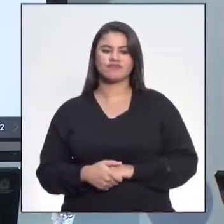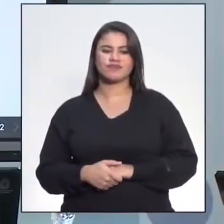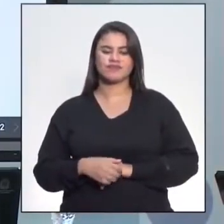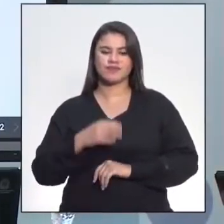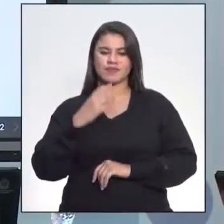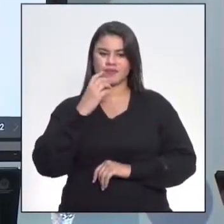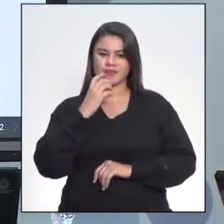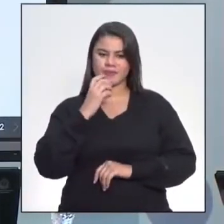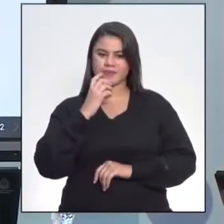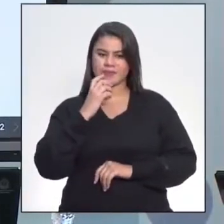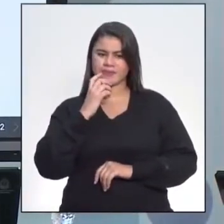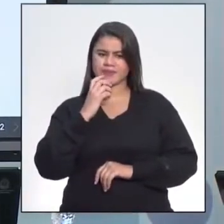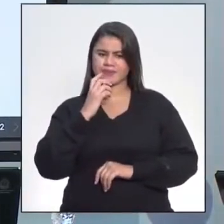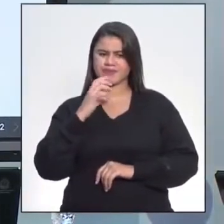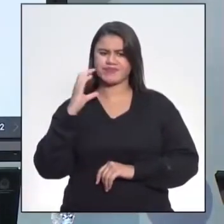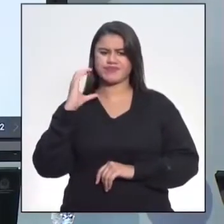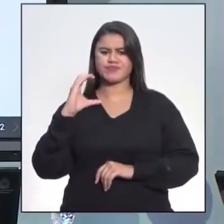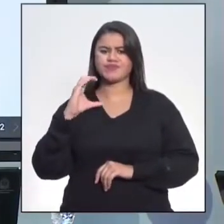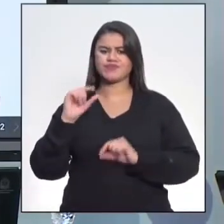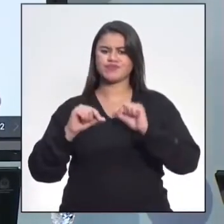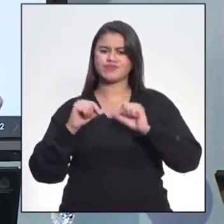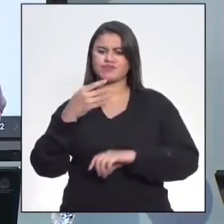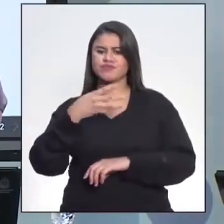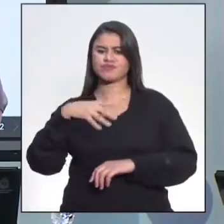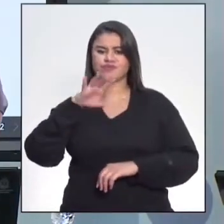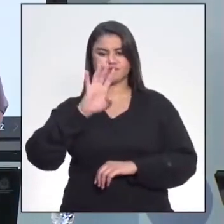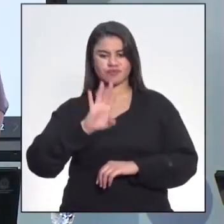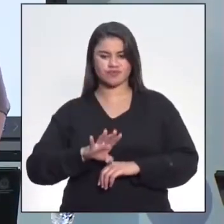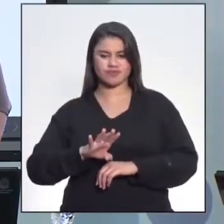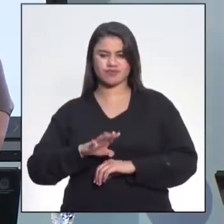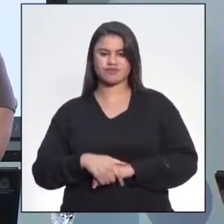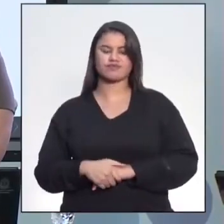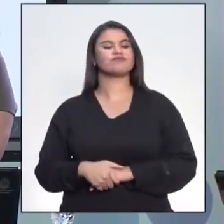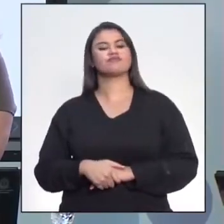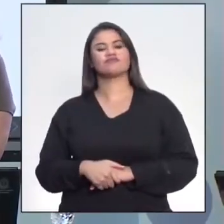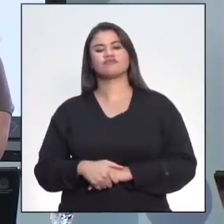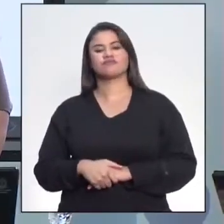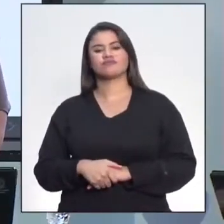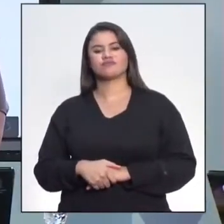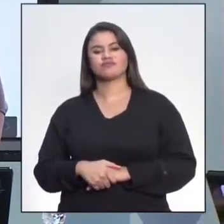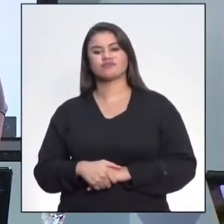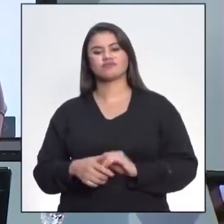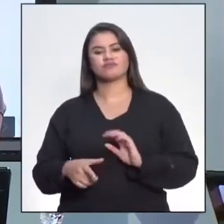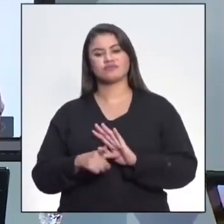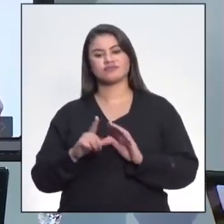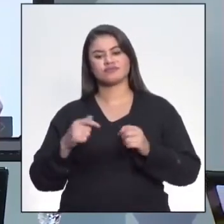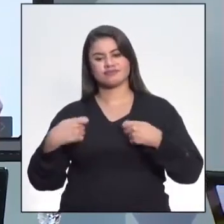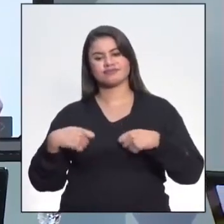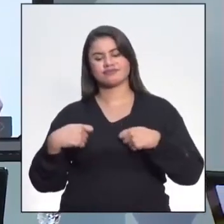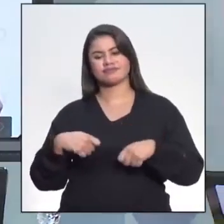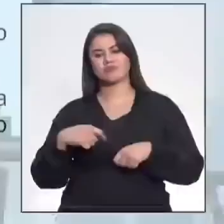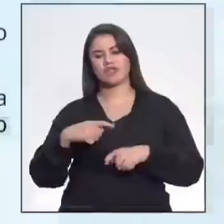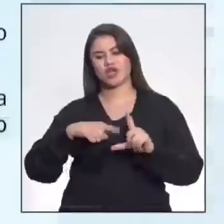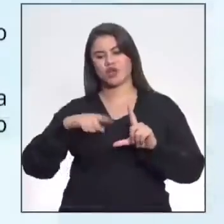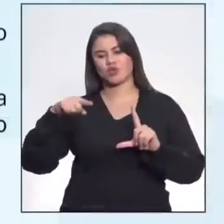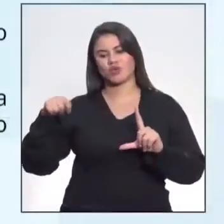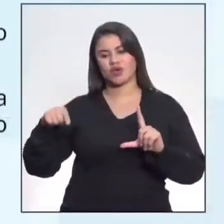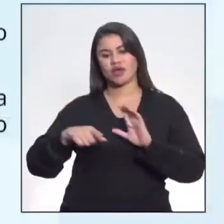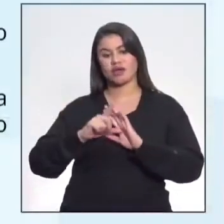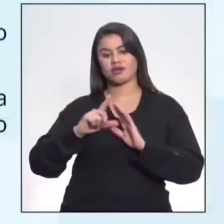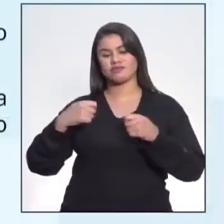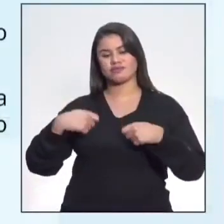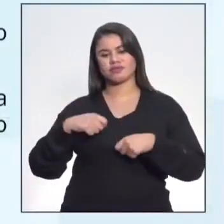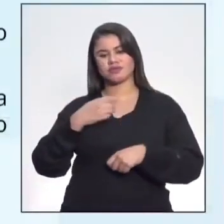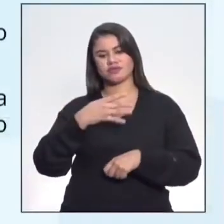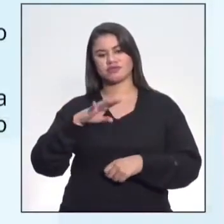1. E no item C, o que eu queria no item C? A construção do gráfico. Para construir o gráfico, eu fiz uma tabela. Então, de novo, eu poderia